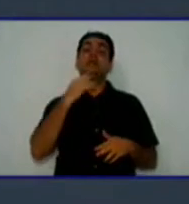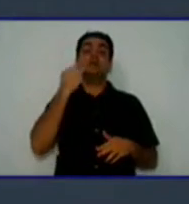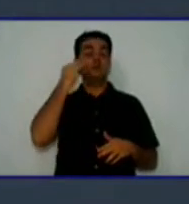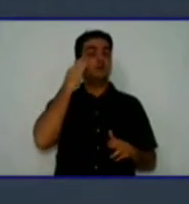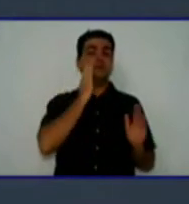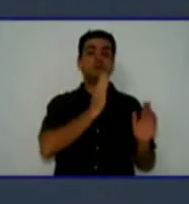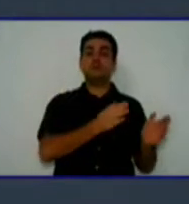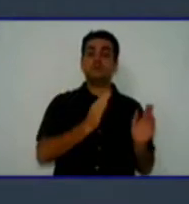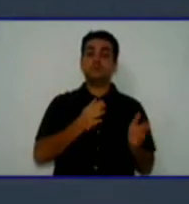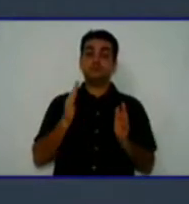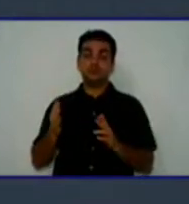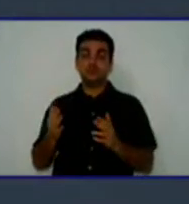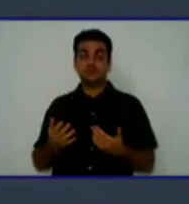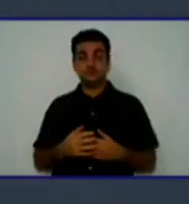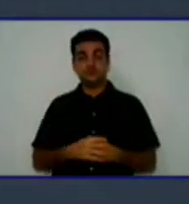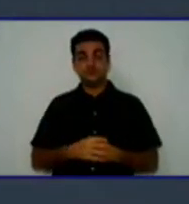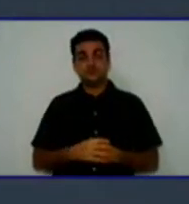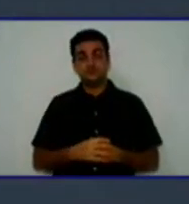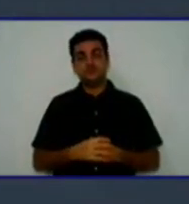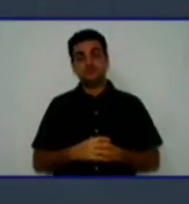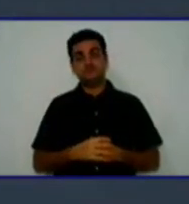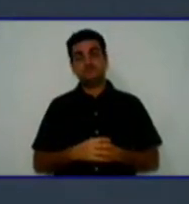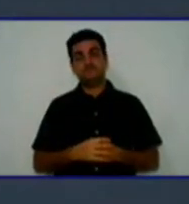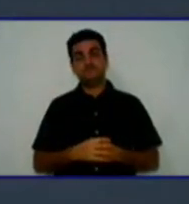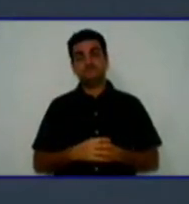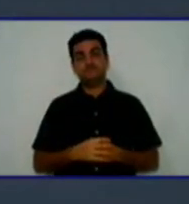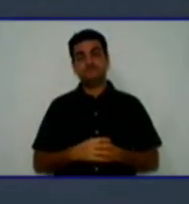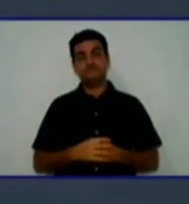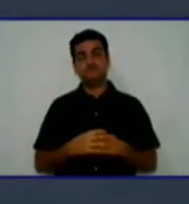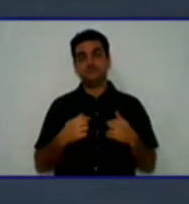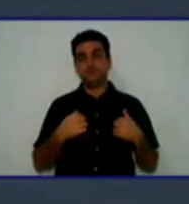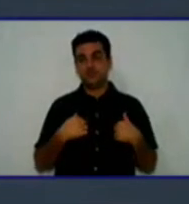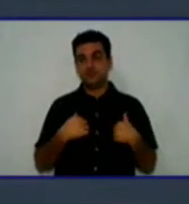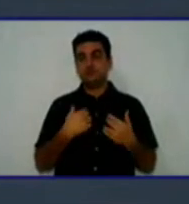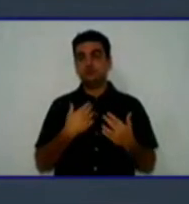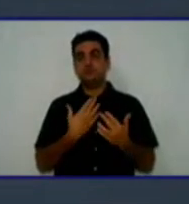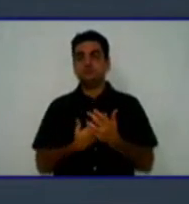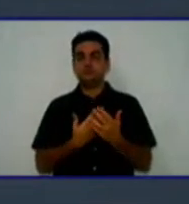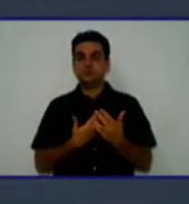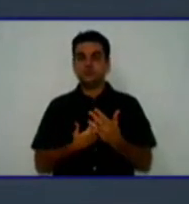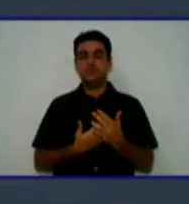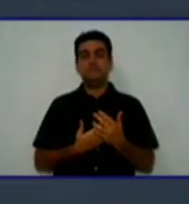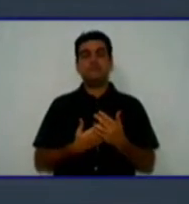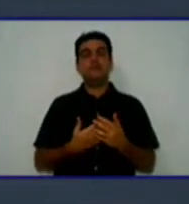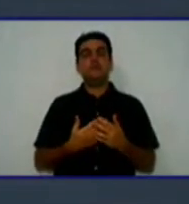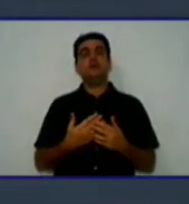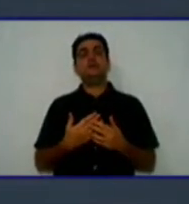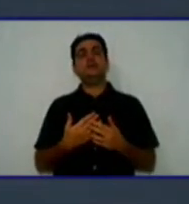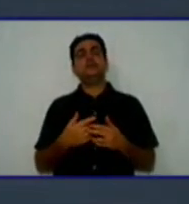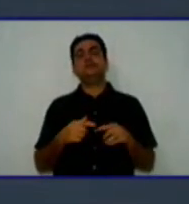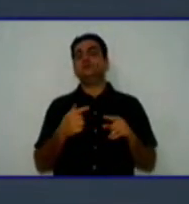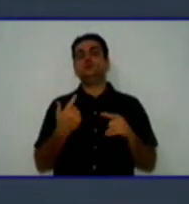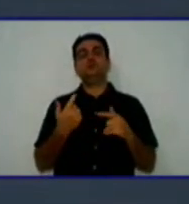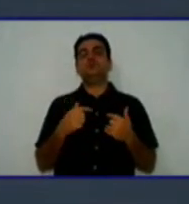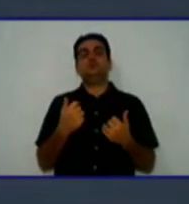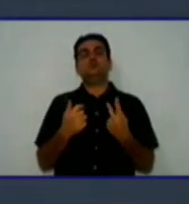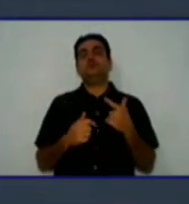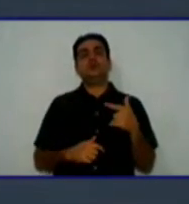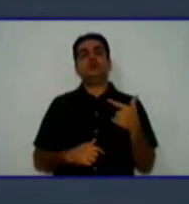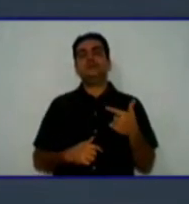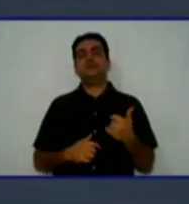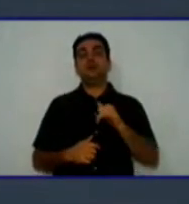regularmente perfectibilizada. E o que eu verifiquei na espécie, que não houve a constituição definitiva